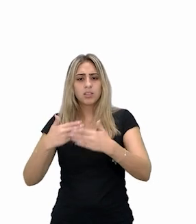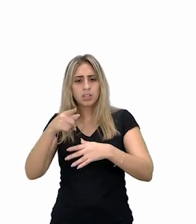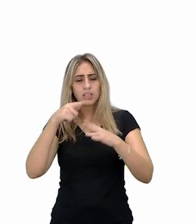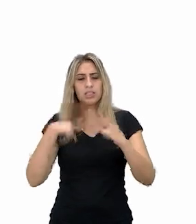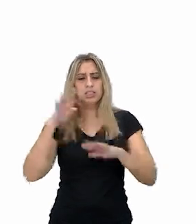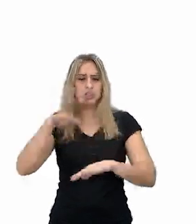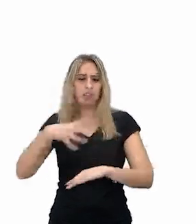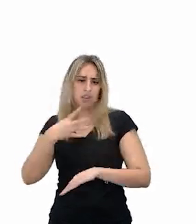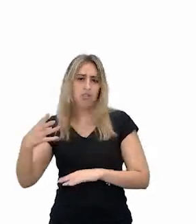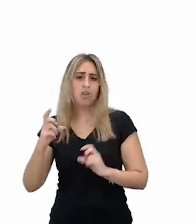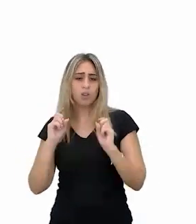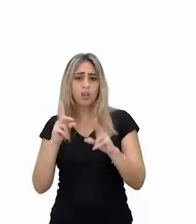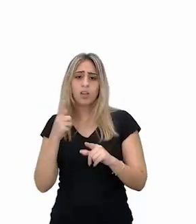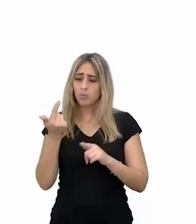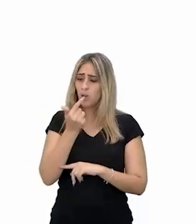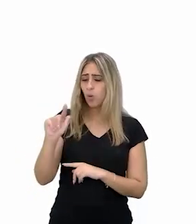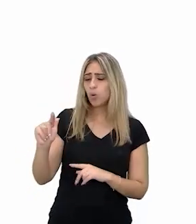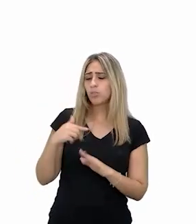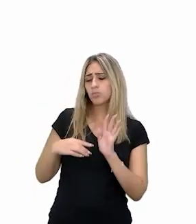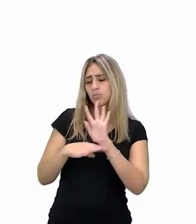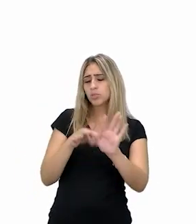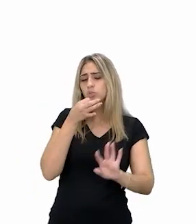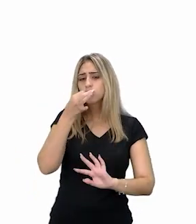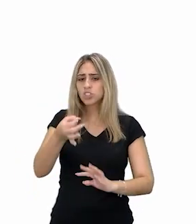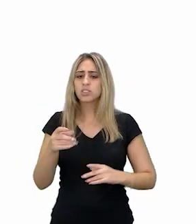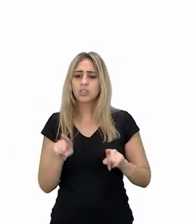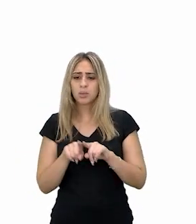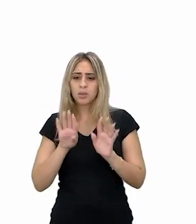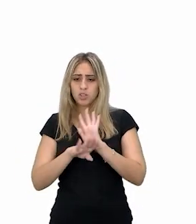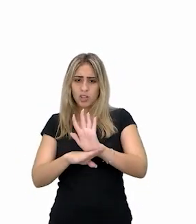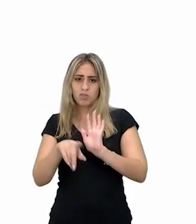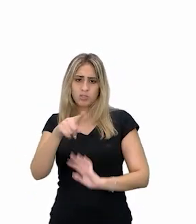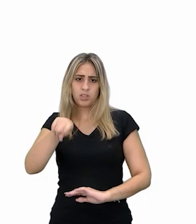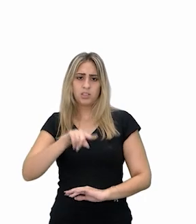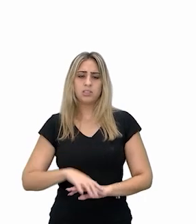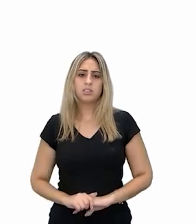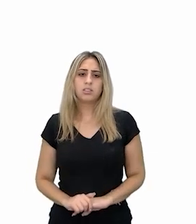gráfico. Tá bem? É uma outra aí sugestão para vocês.